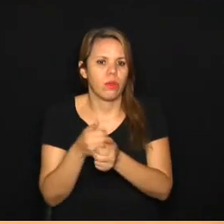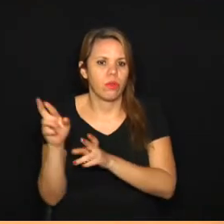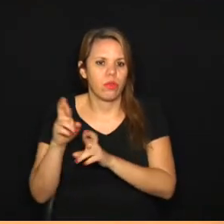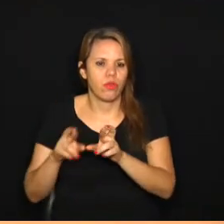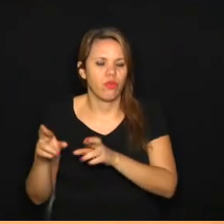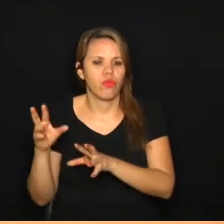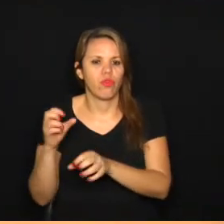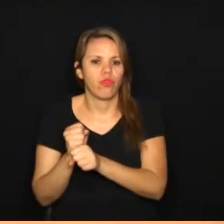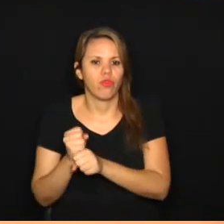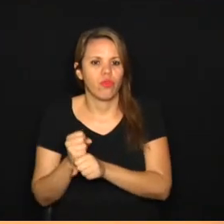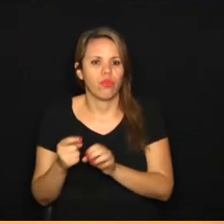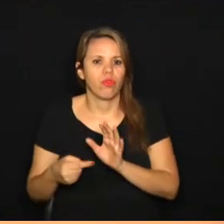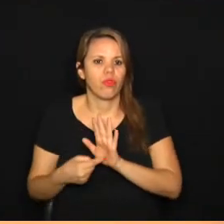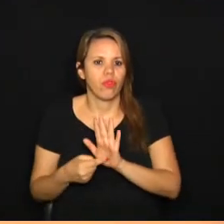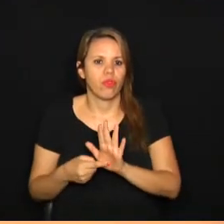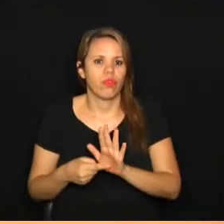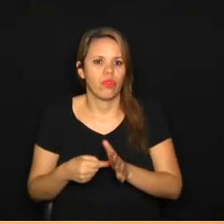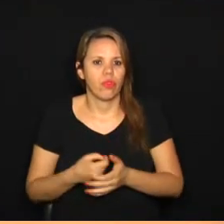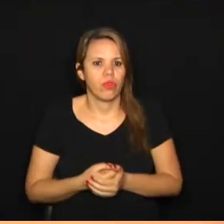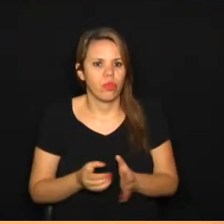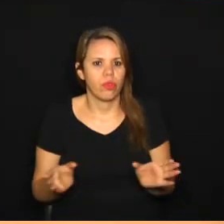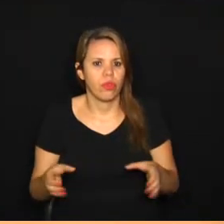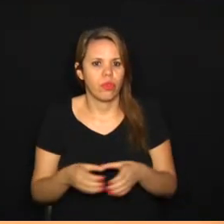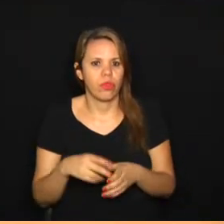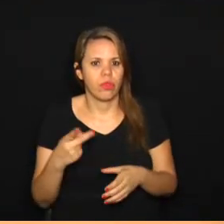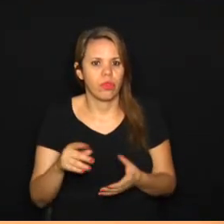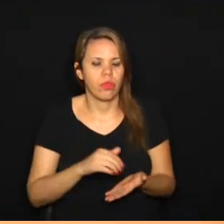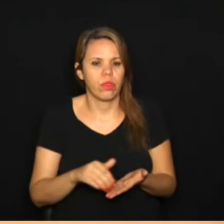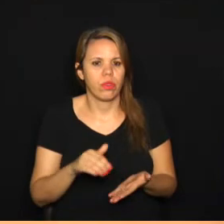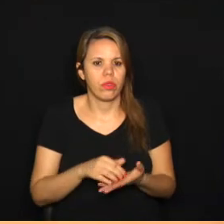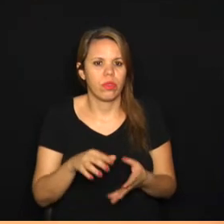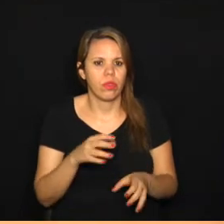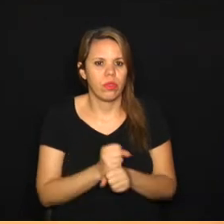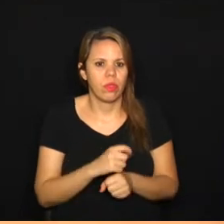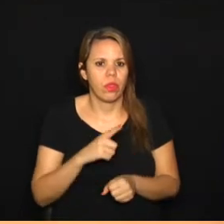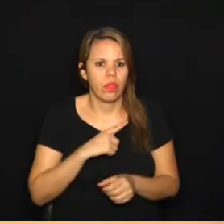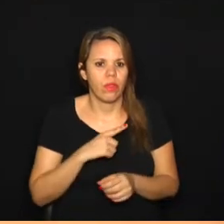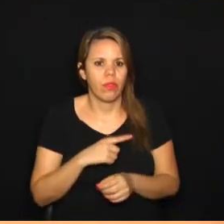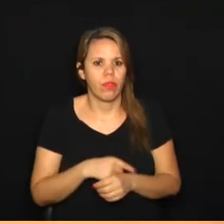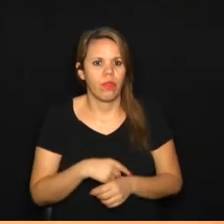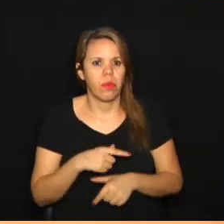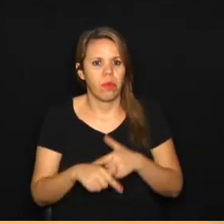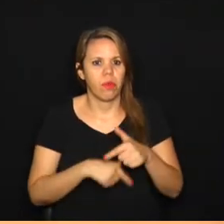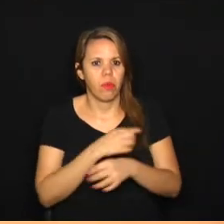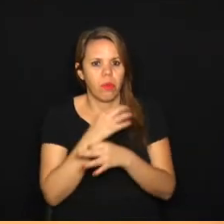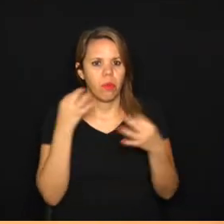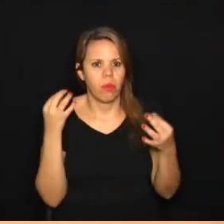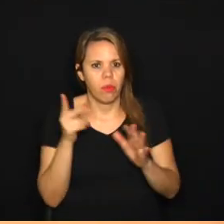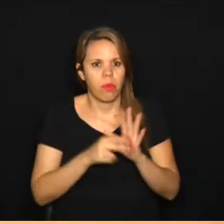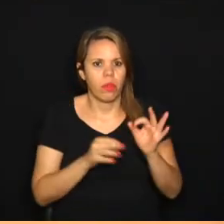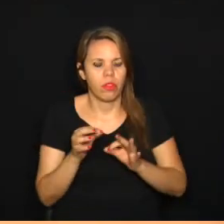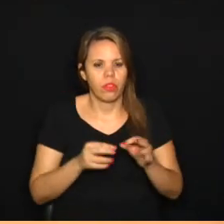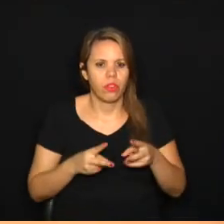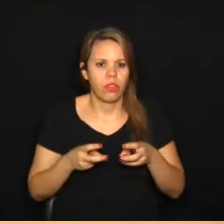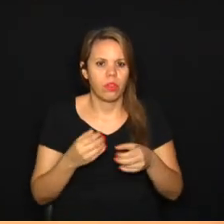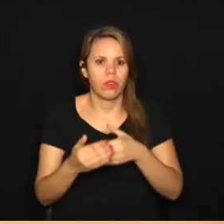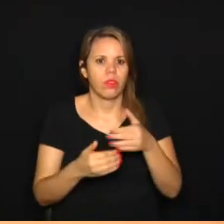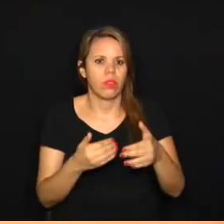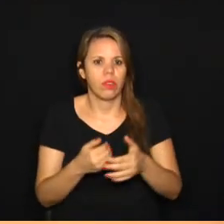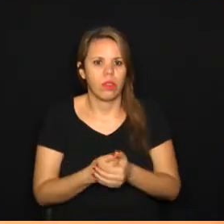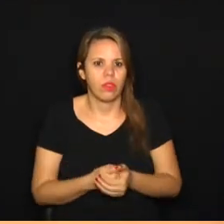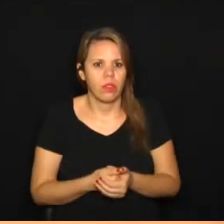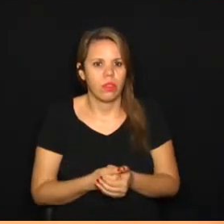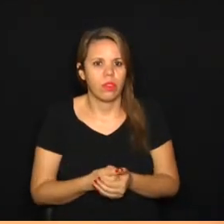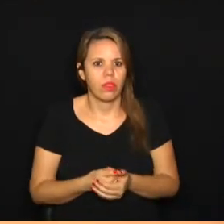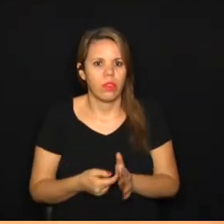que mostra que a equipe aí da Secretaria de Finanças tem feito um bom trabalho de projeção, né, dos